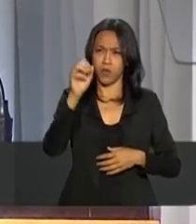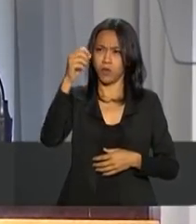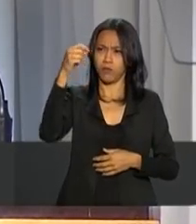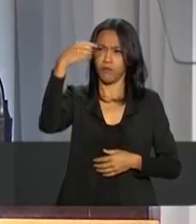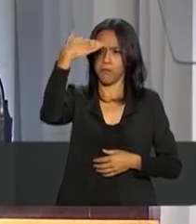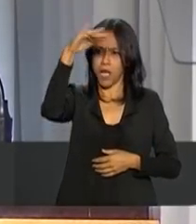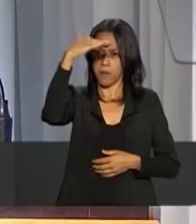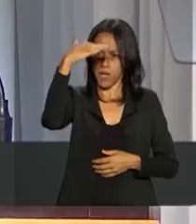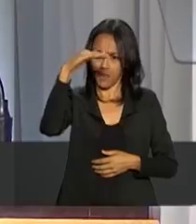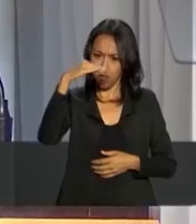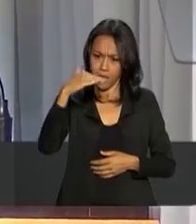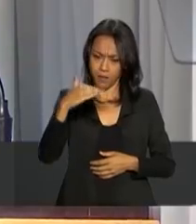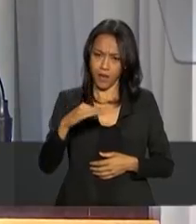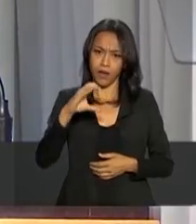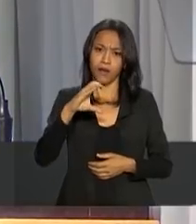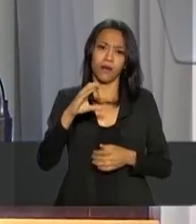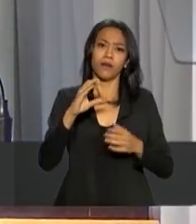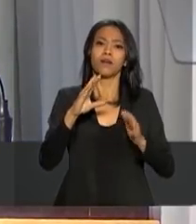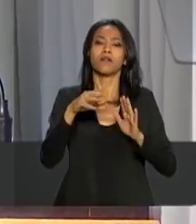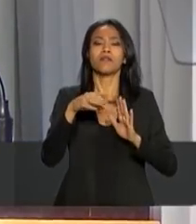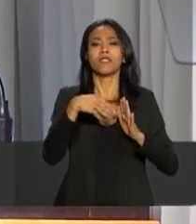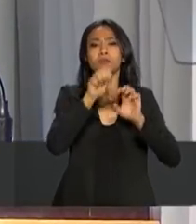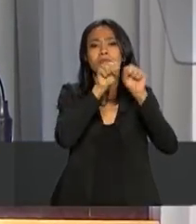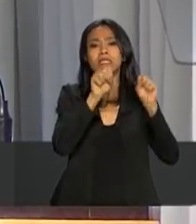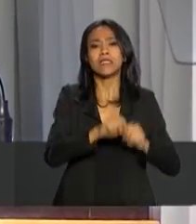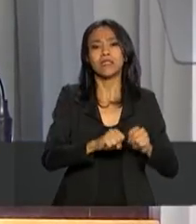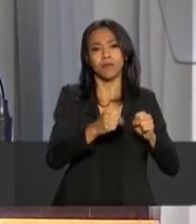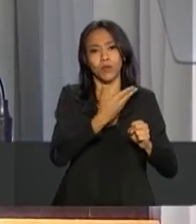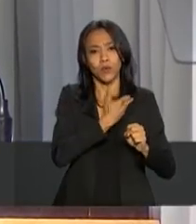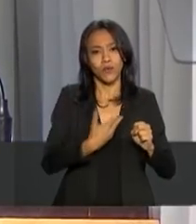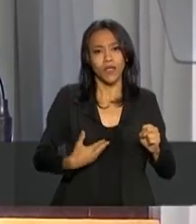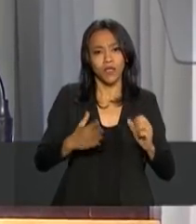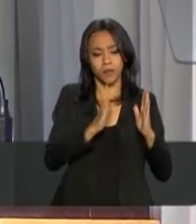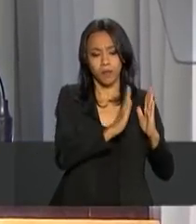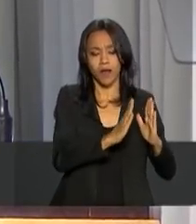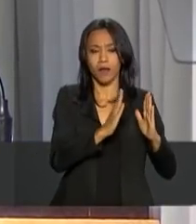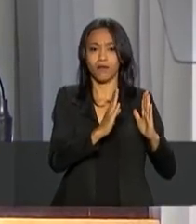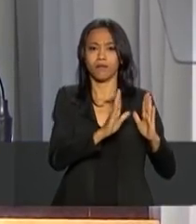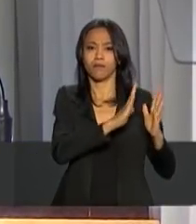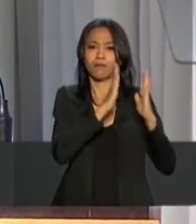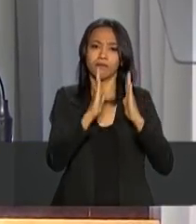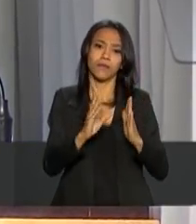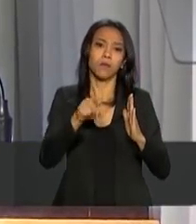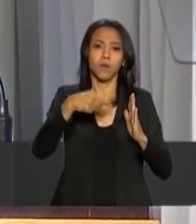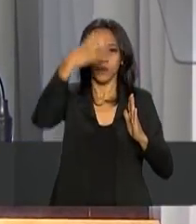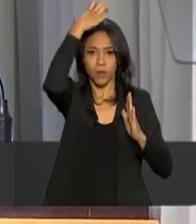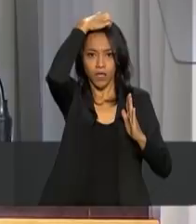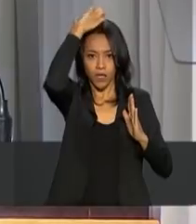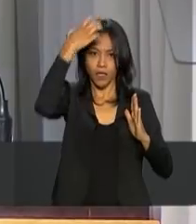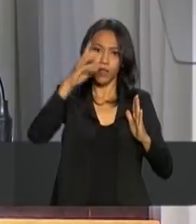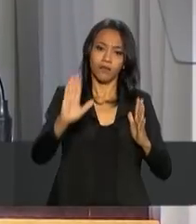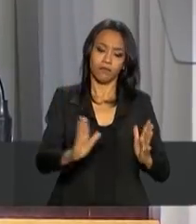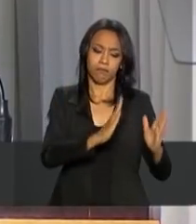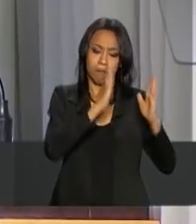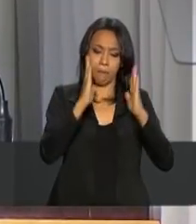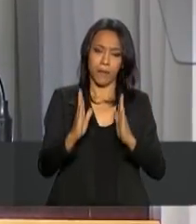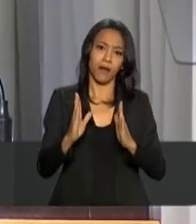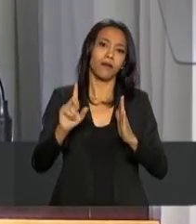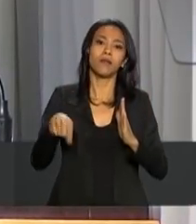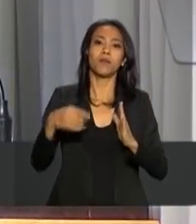geral, depois o vice-reino unido a Portugal, depois quando se estabeleceu a independência e